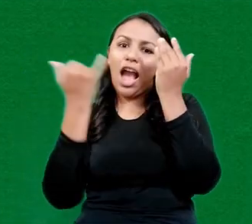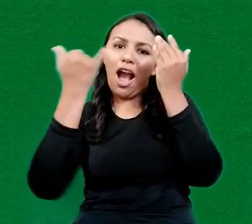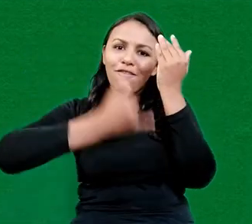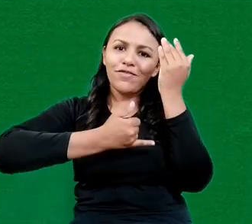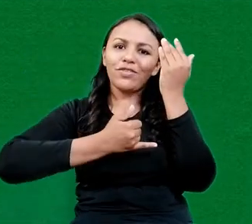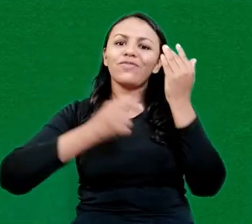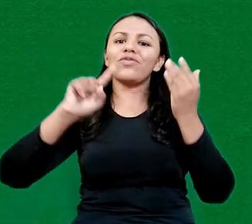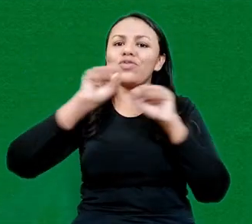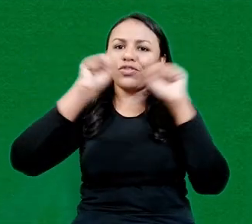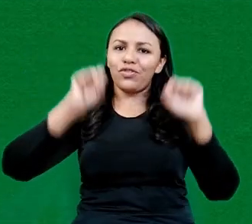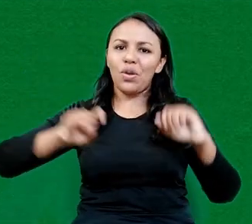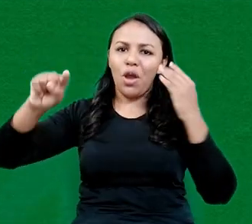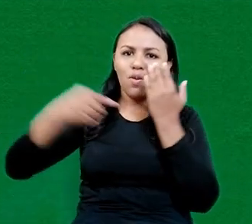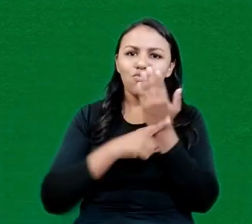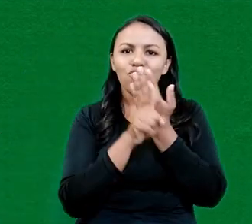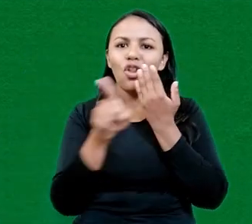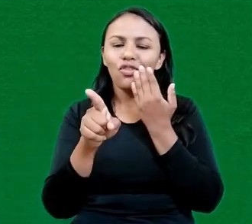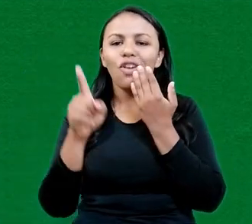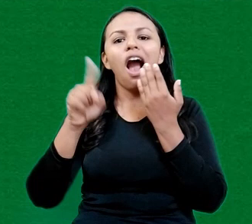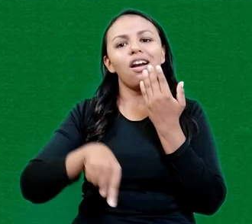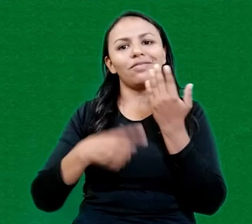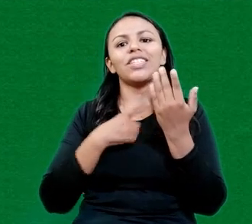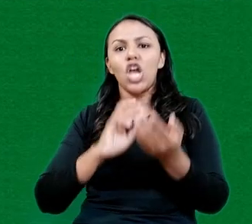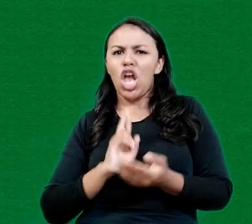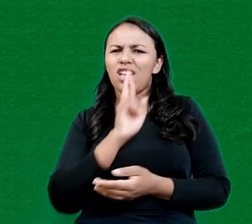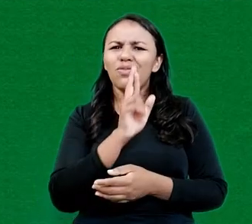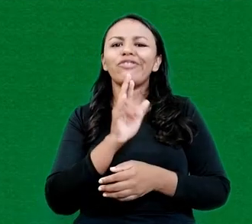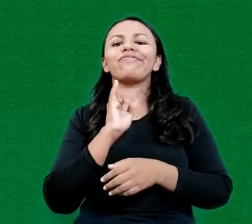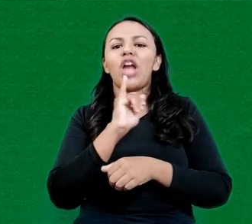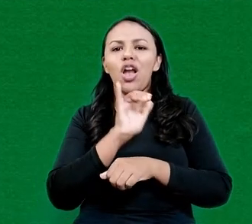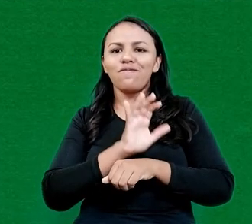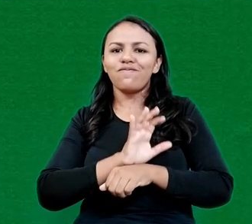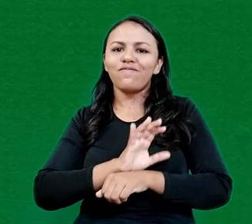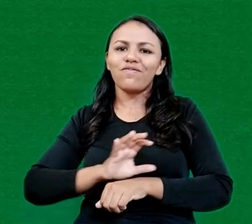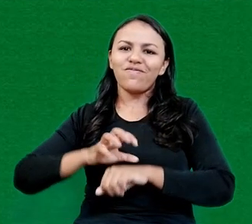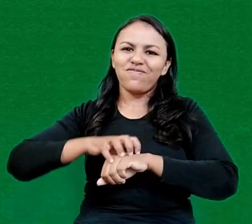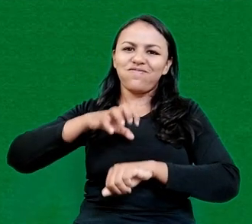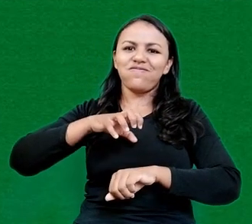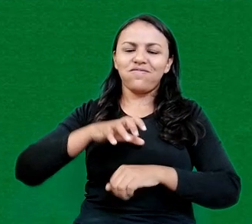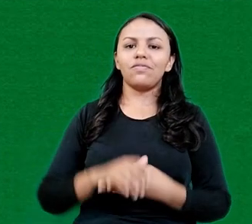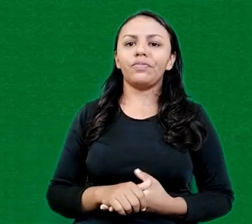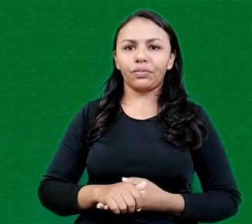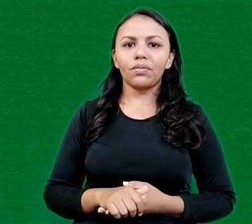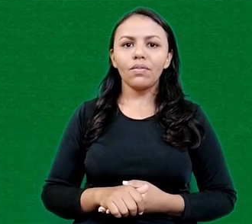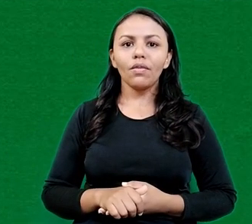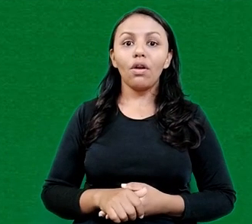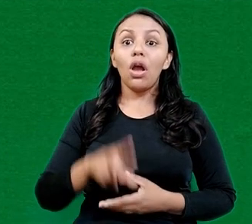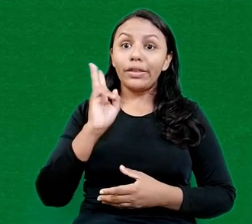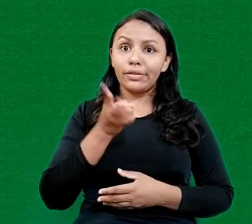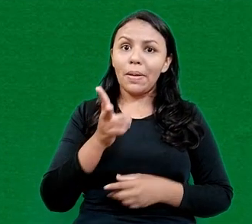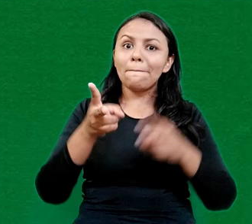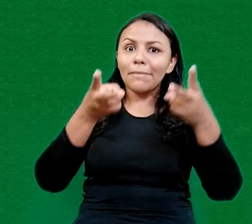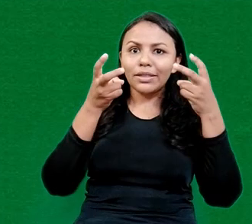sistema imunológico e aqui vai desencadear respostas inflamatórias. Um dos sinais que a gente sempre avalia no